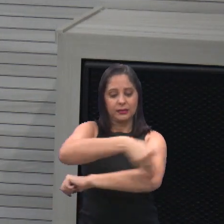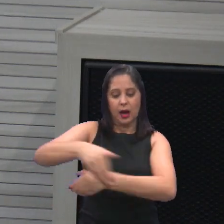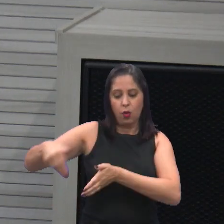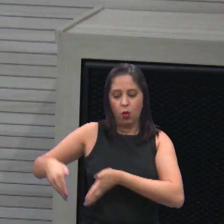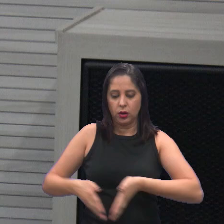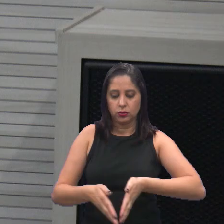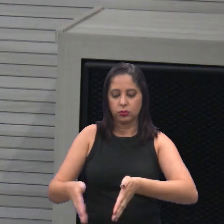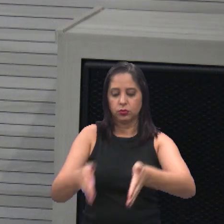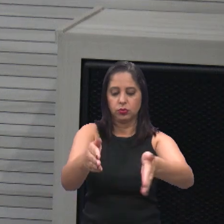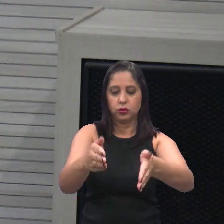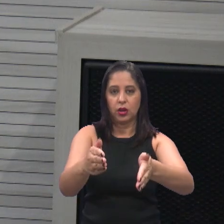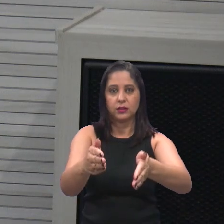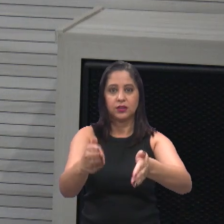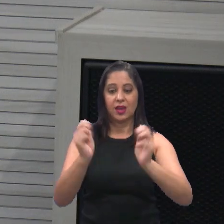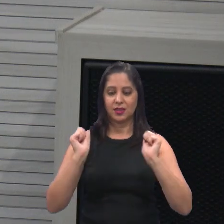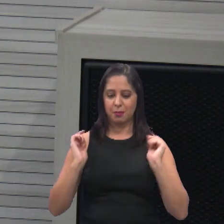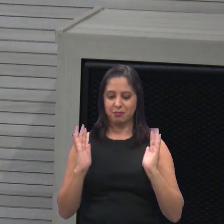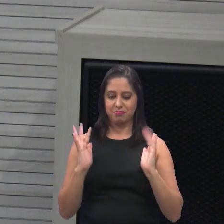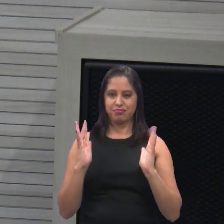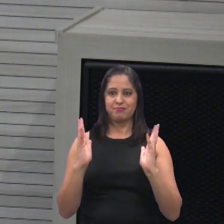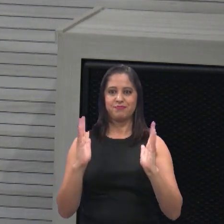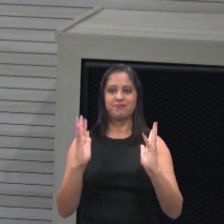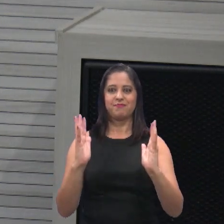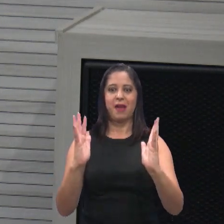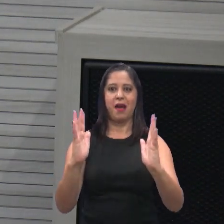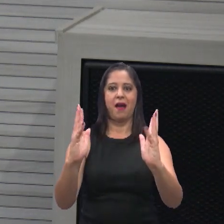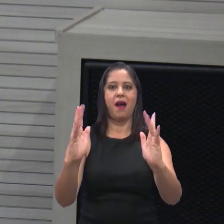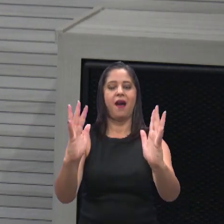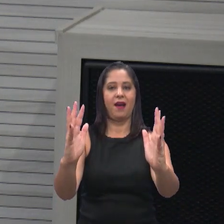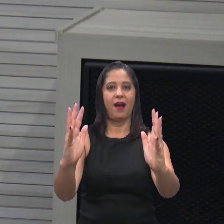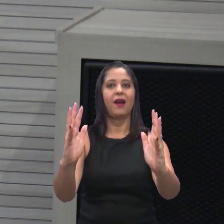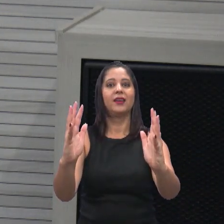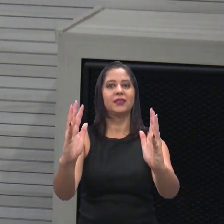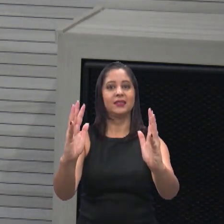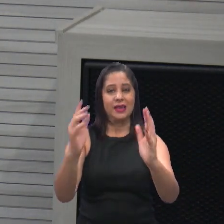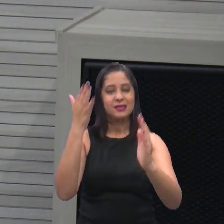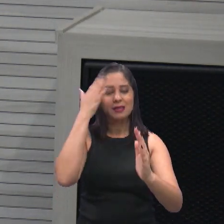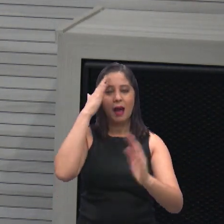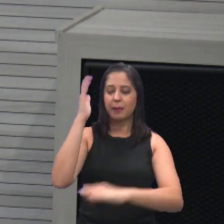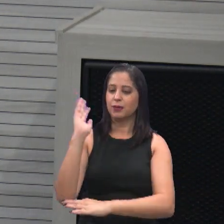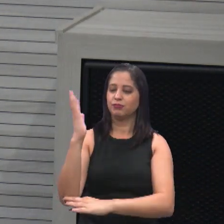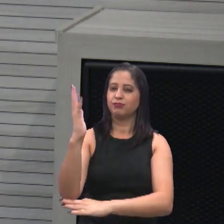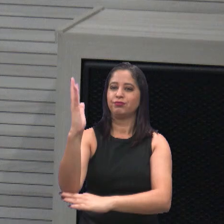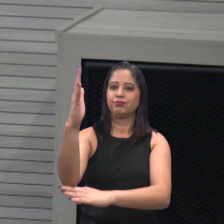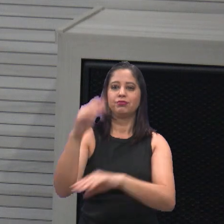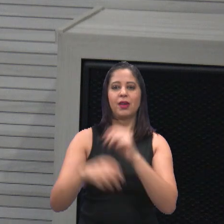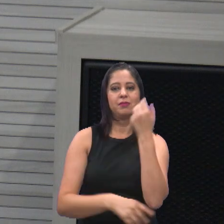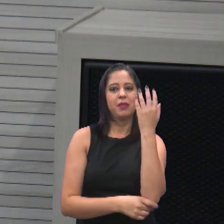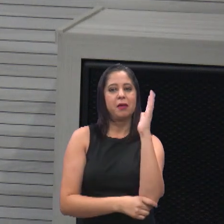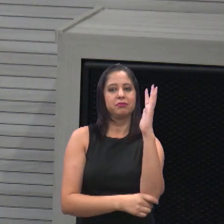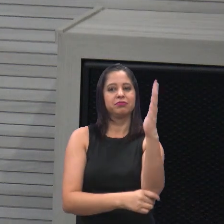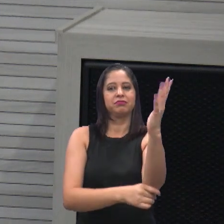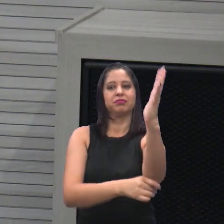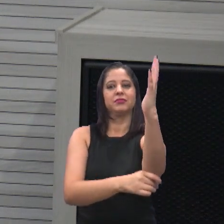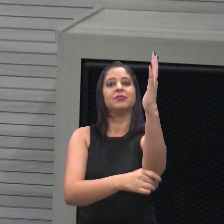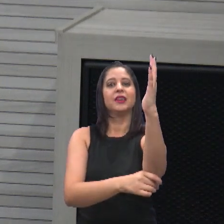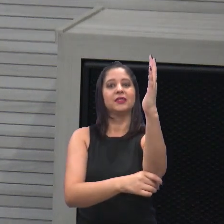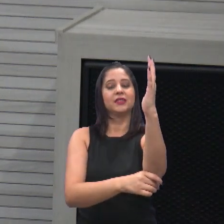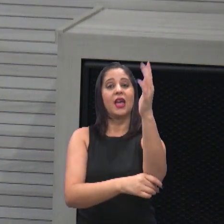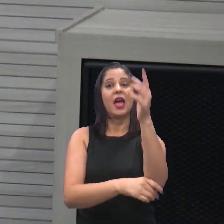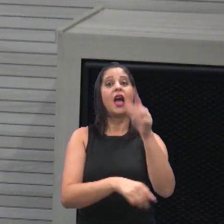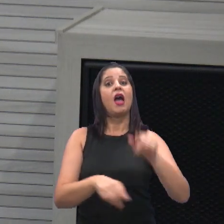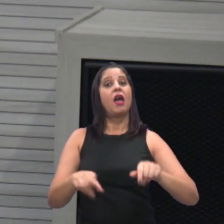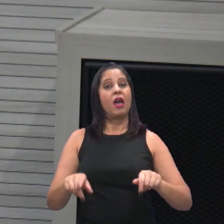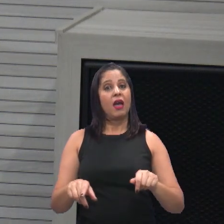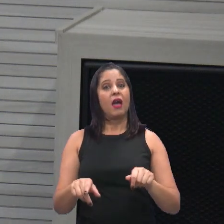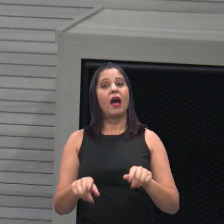avenidas, de vias, que as pessoas, de repente, querem criar, querem plantar, né? Fazer até uma horta, mas que